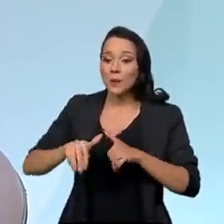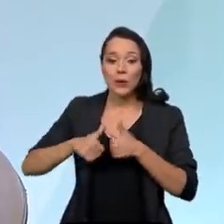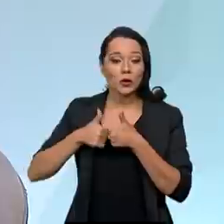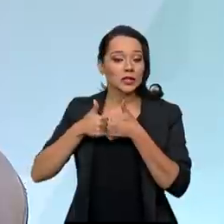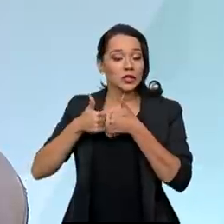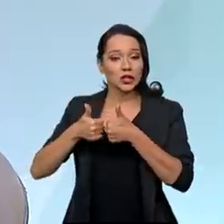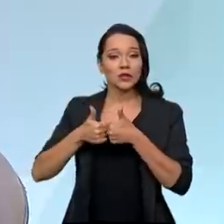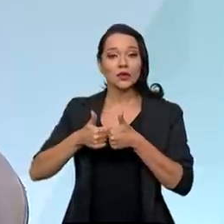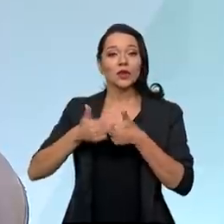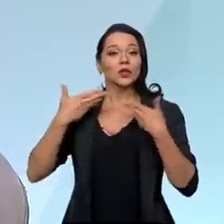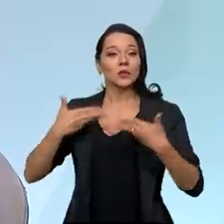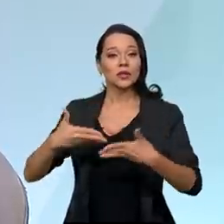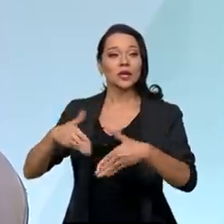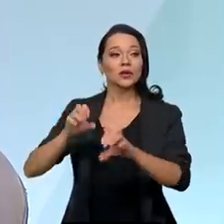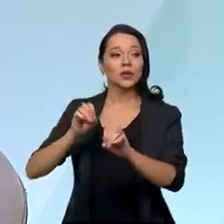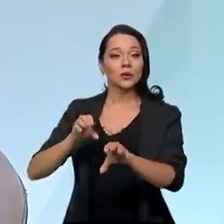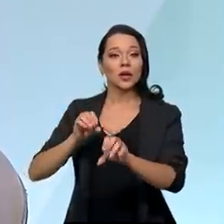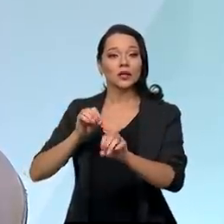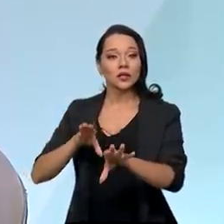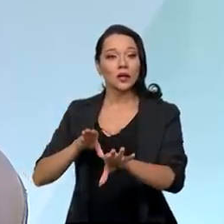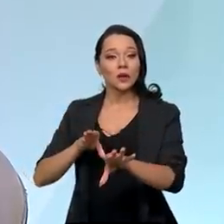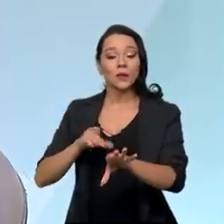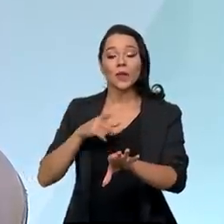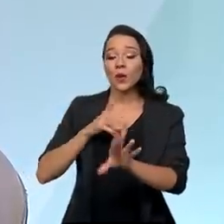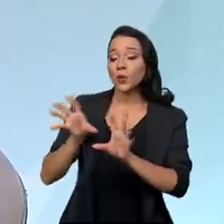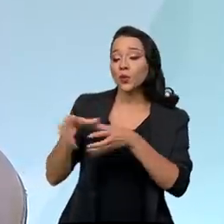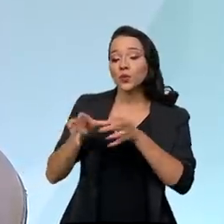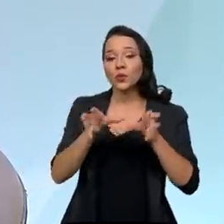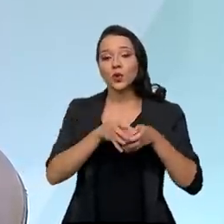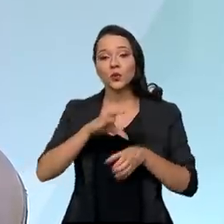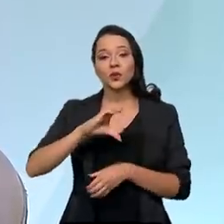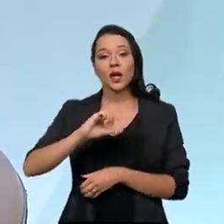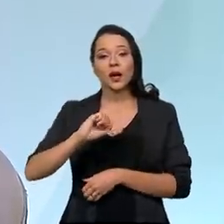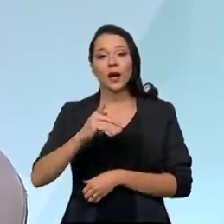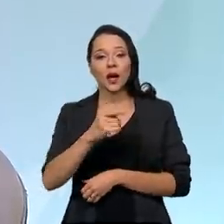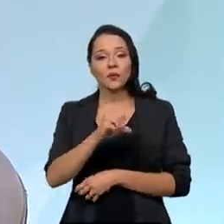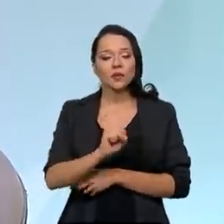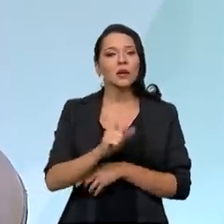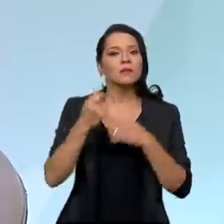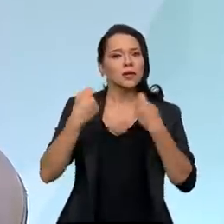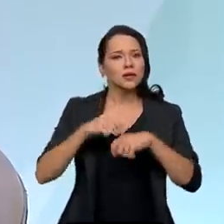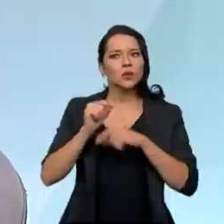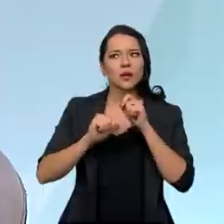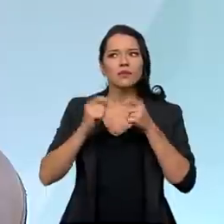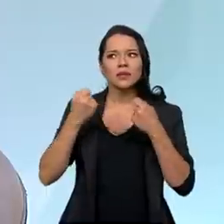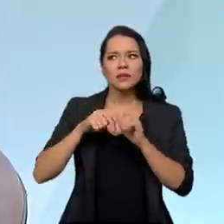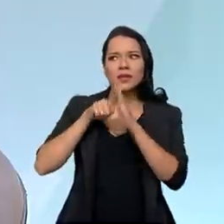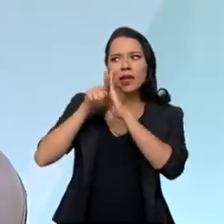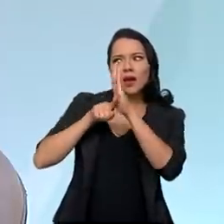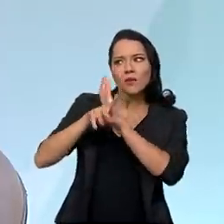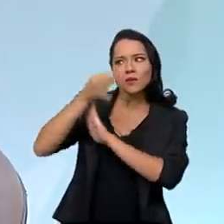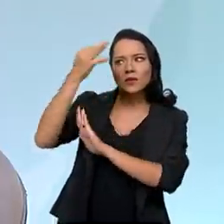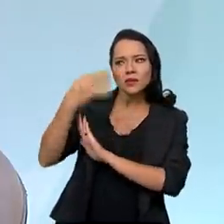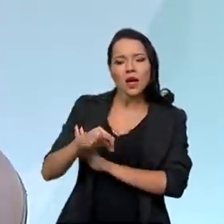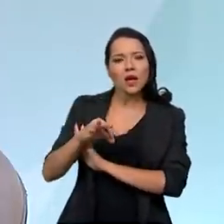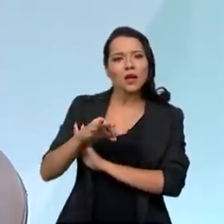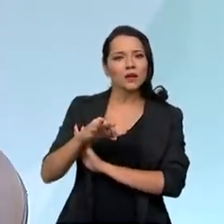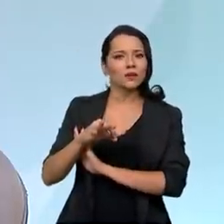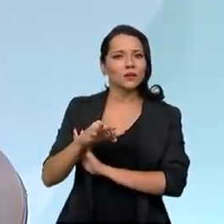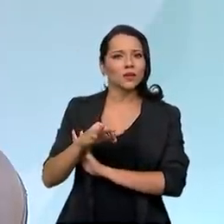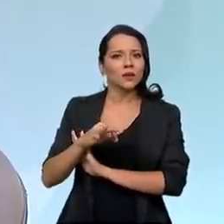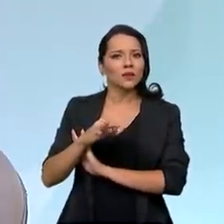positiva do Ministério da Educação com os colegiados da CAPES, temos que ter um diagnóstico